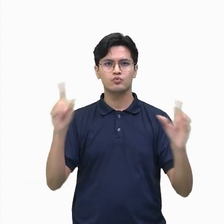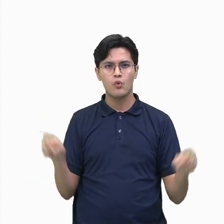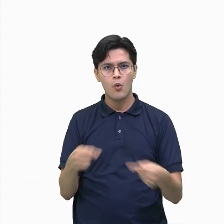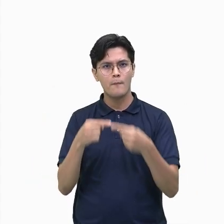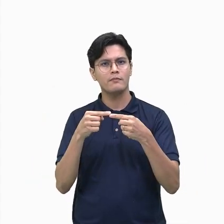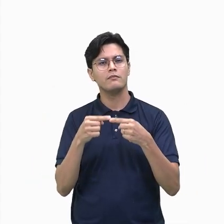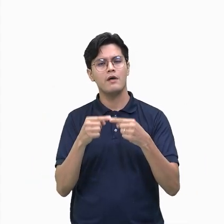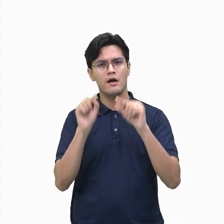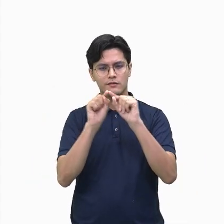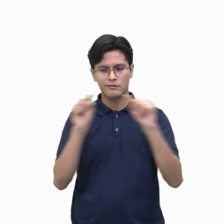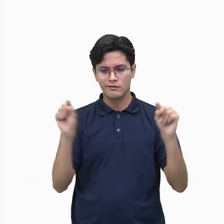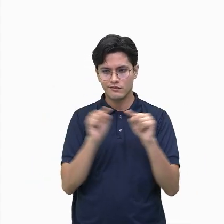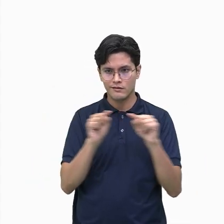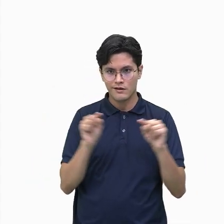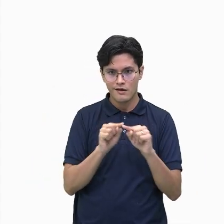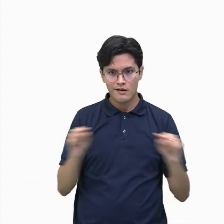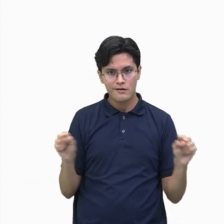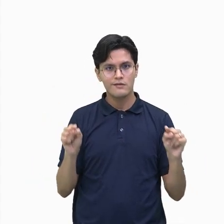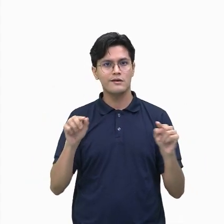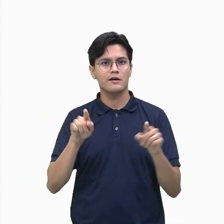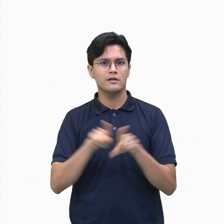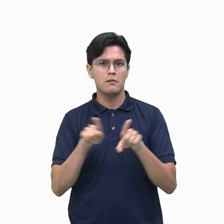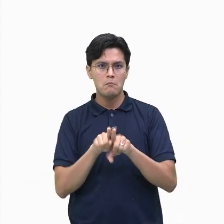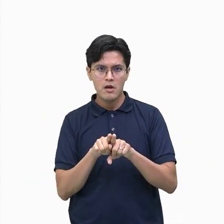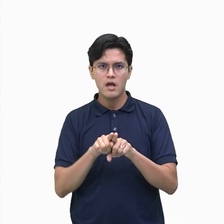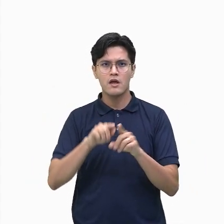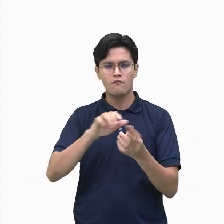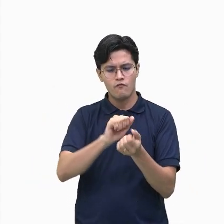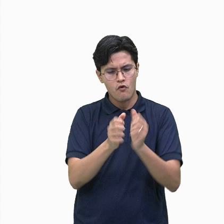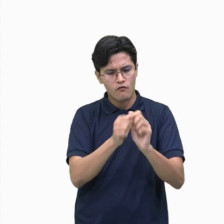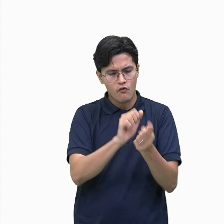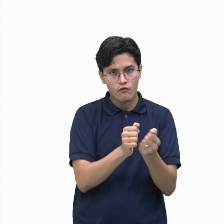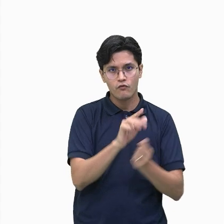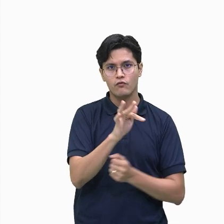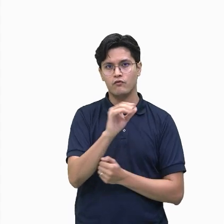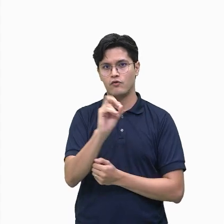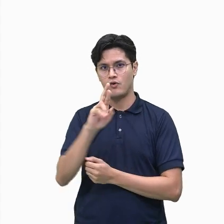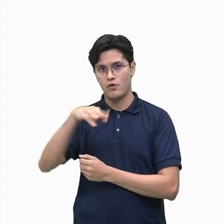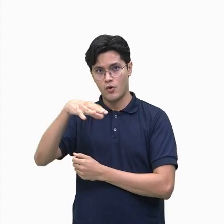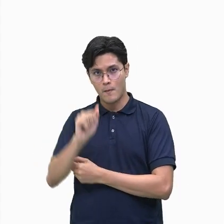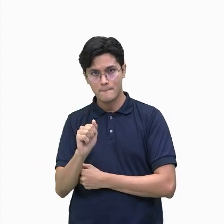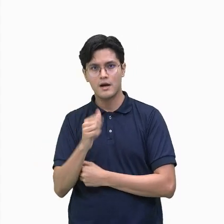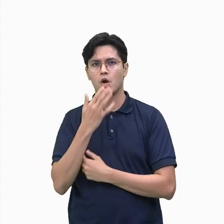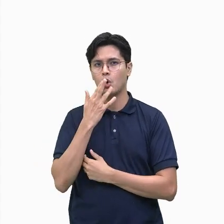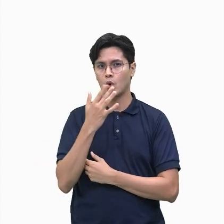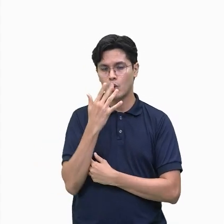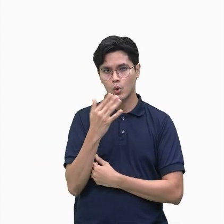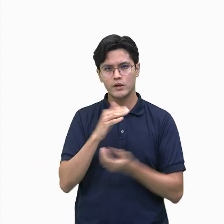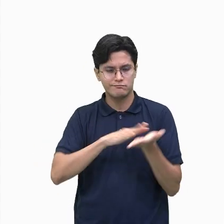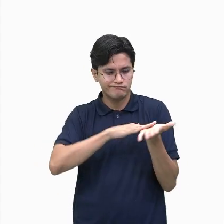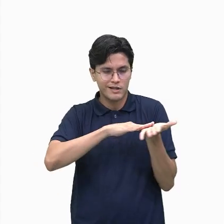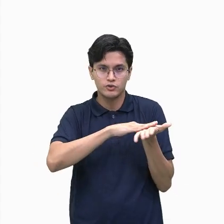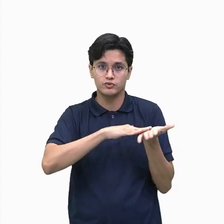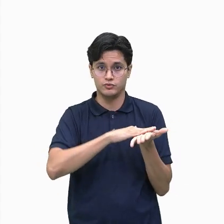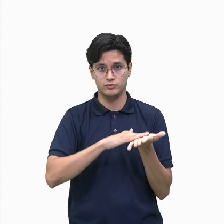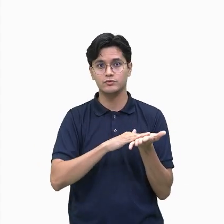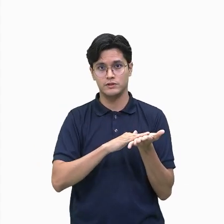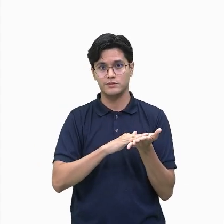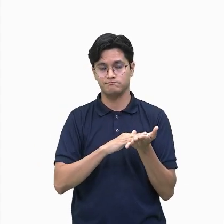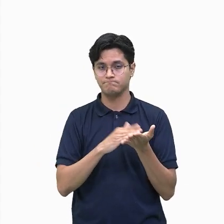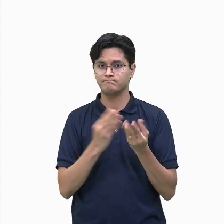e textura, tá? Então, dentro desse contexto, nas artes visuais, nós vamos falar sobre o